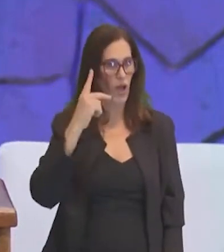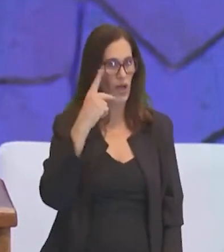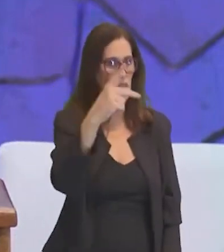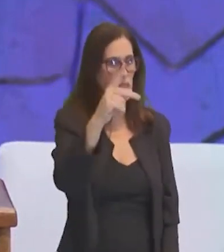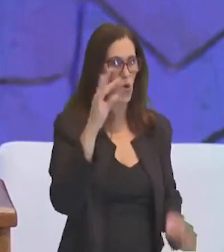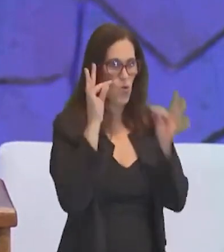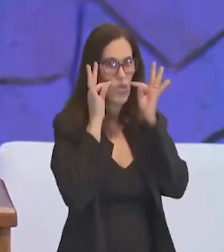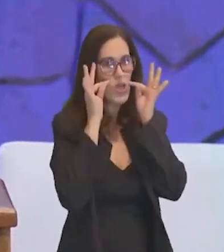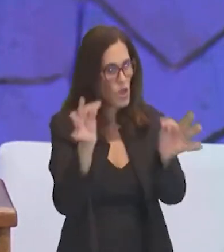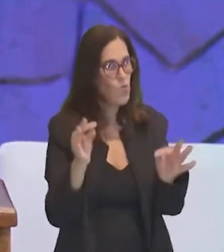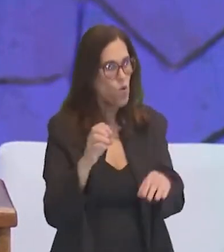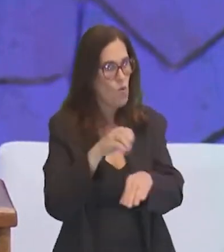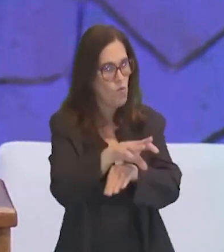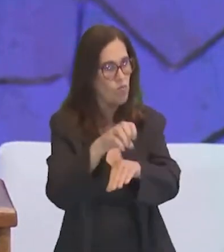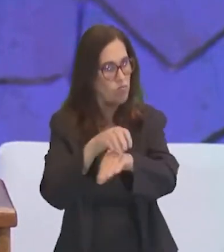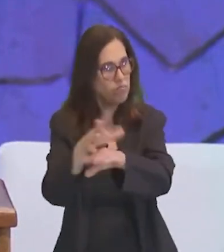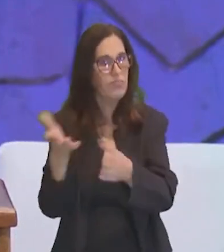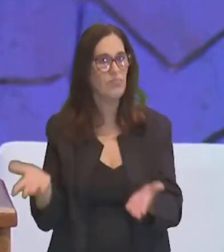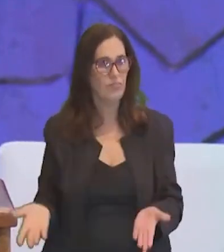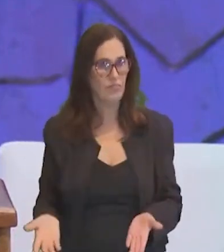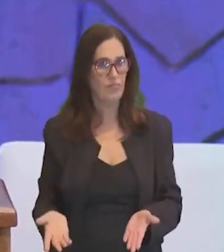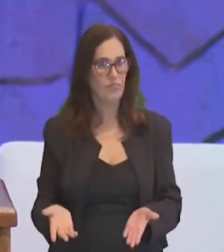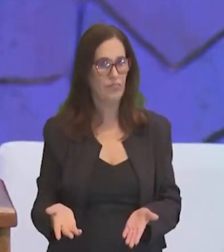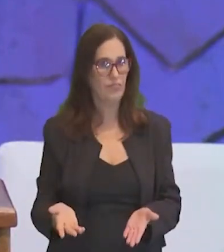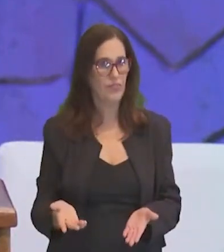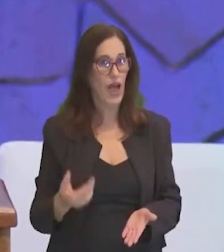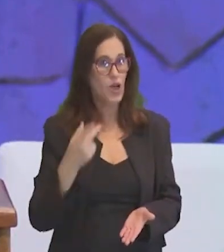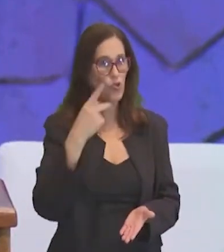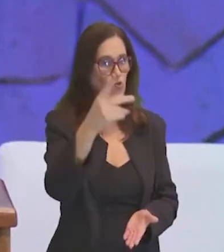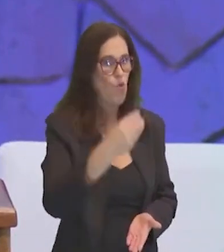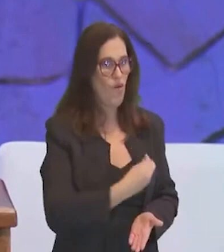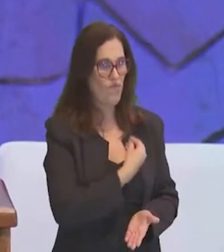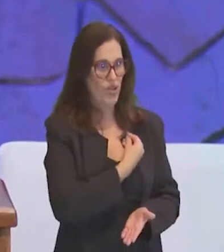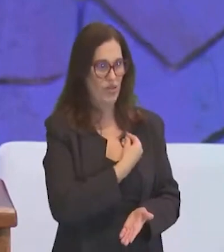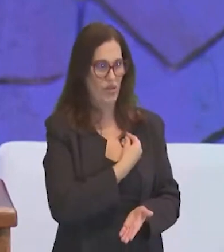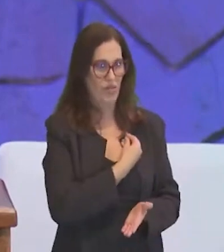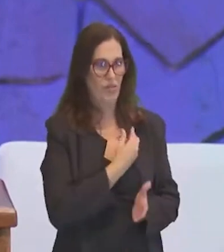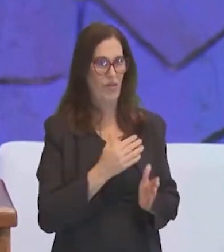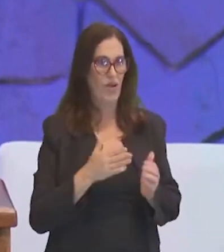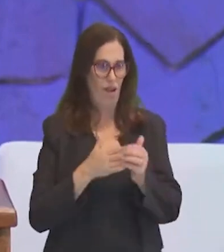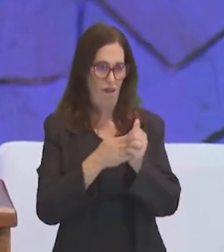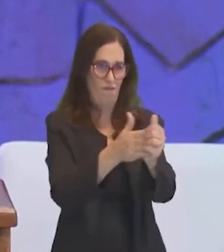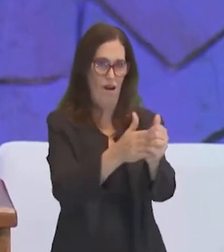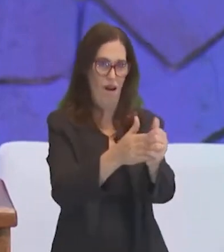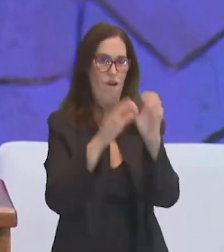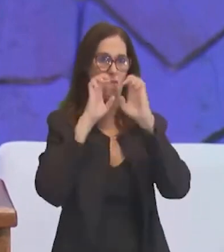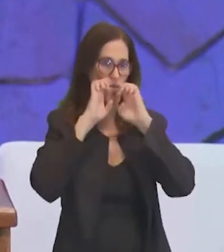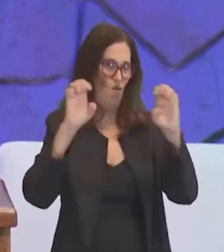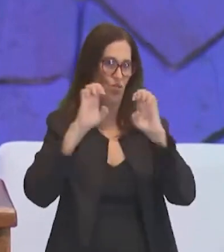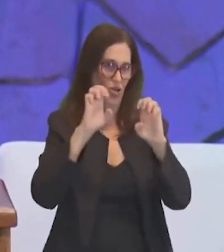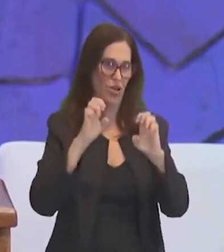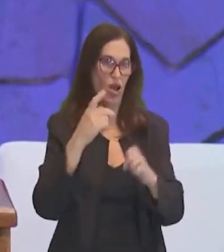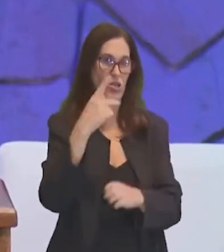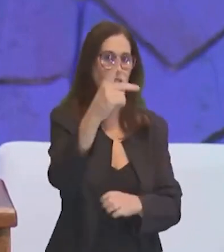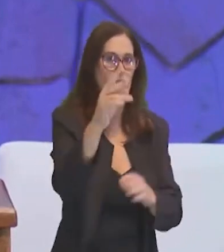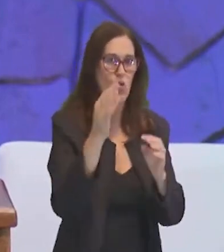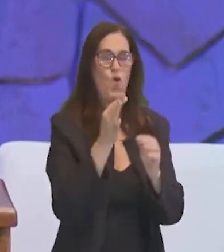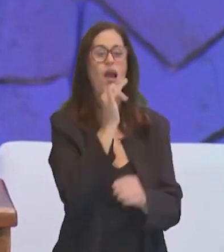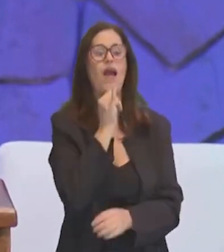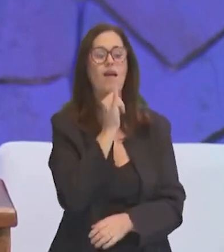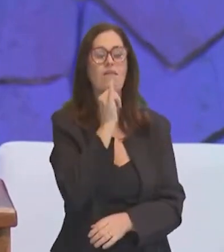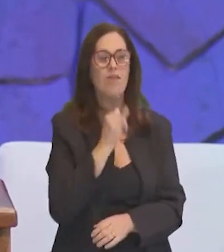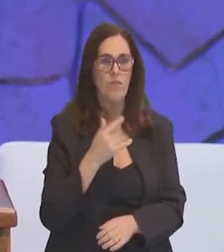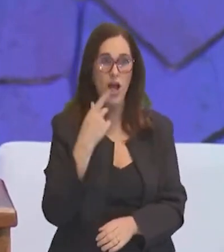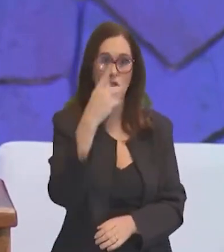outras igrejas, mas é através da sua vida, é através do seu exemplo, é através